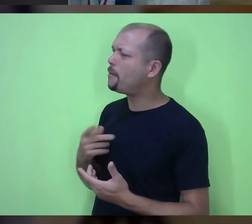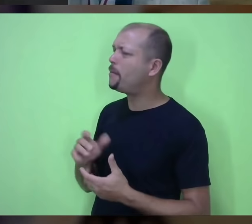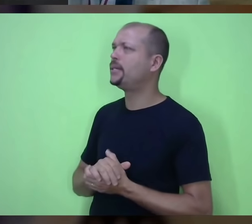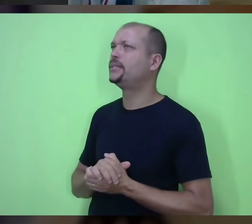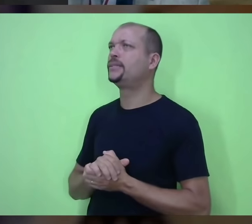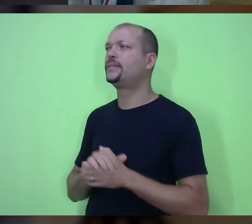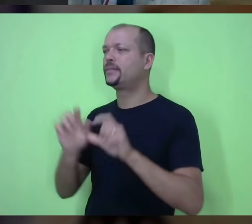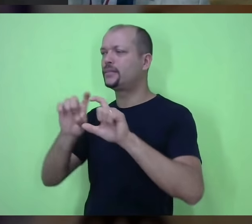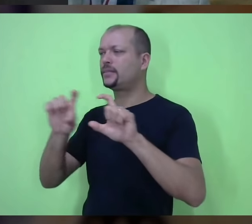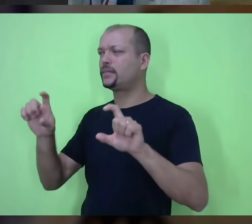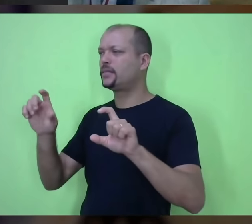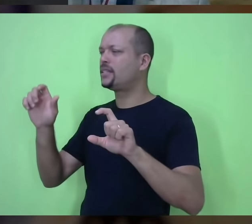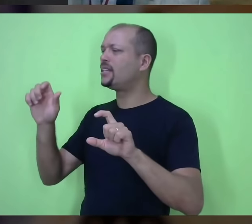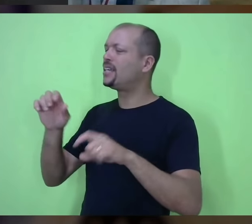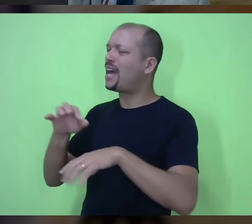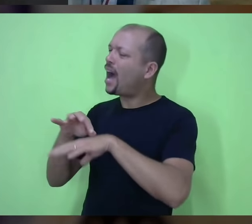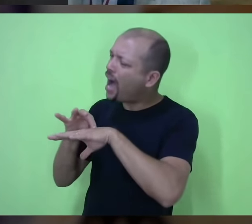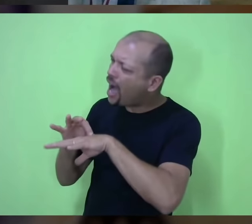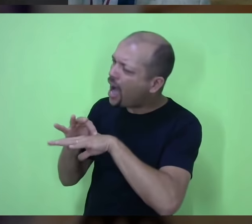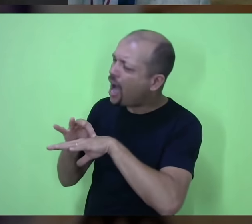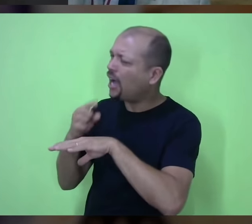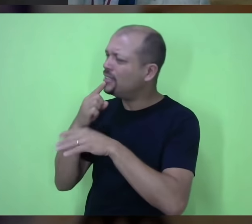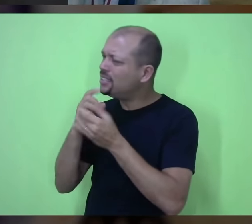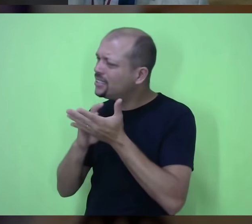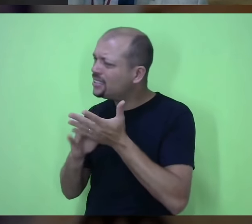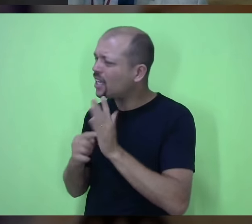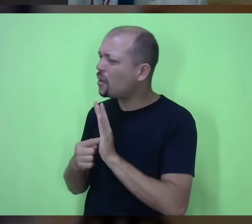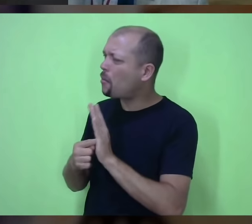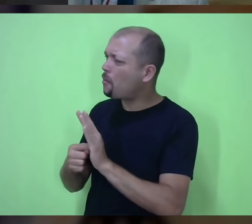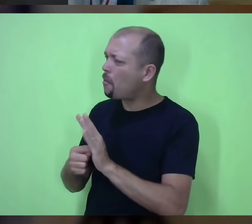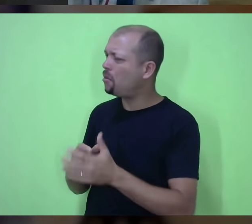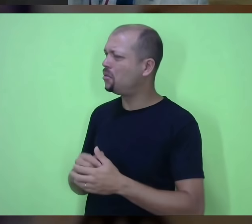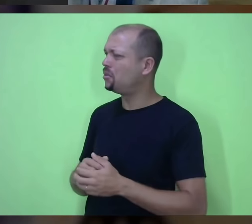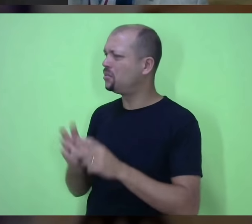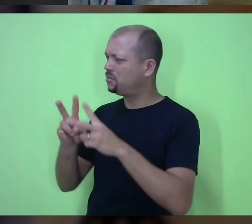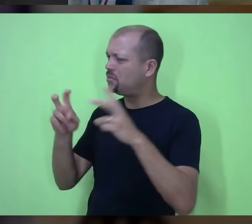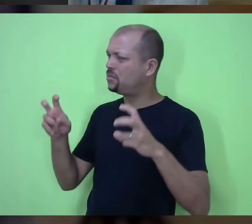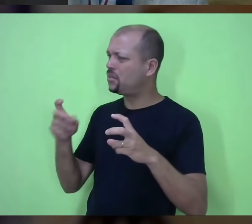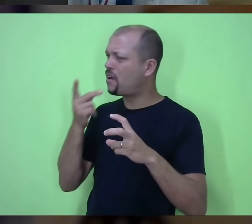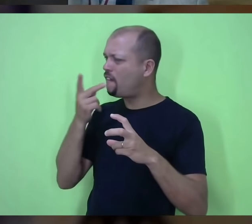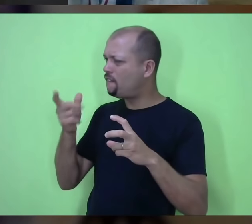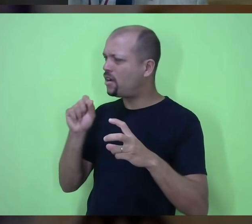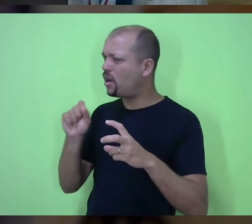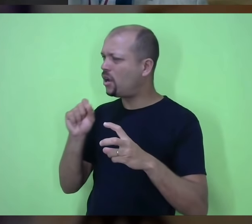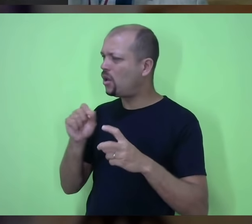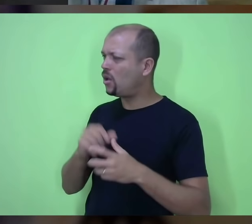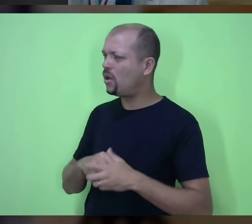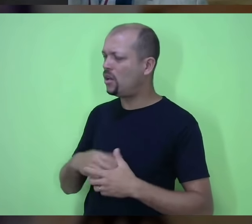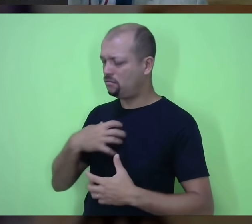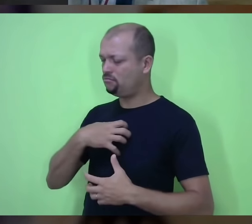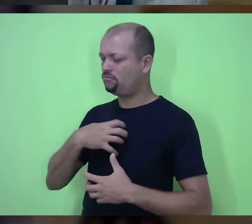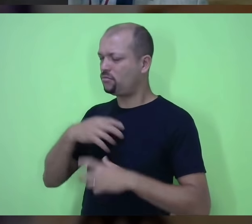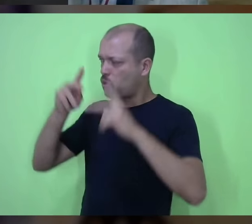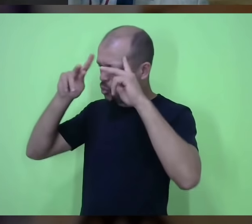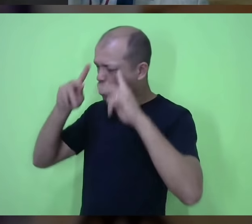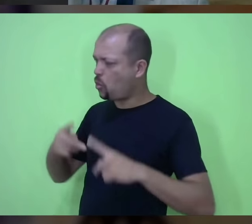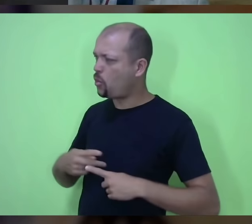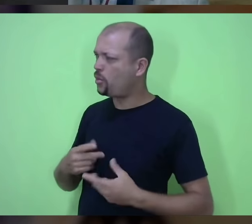esse termo carne e sangue que são apresentados aqui, falando da debilidade